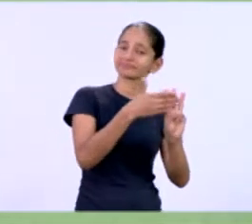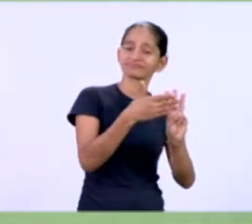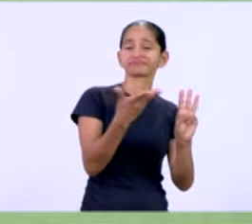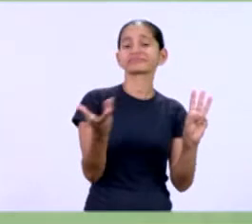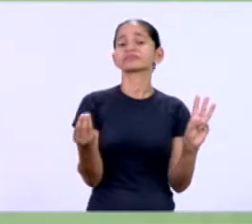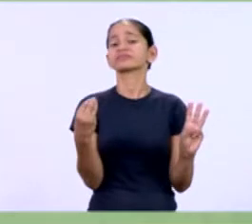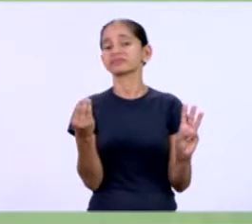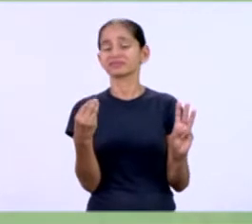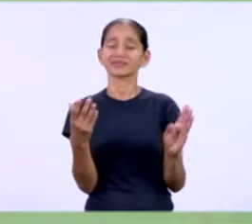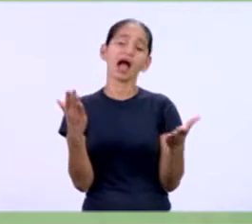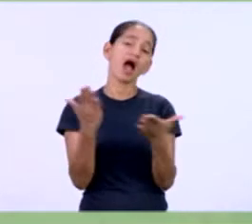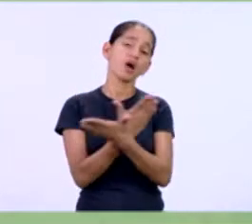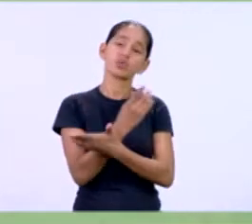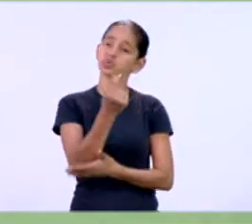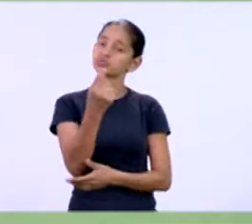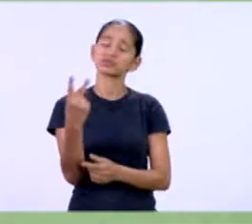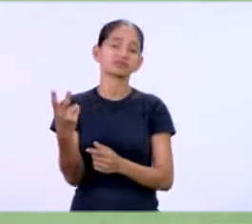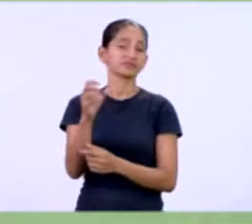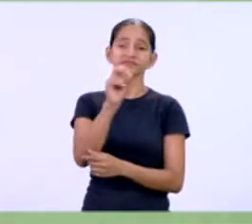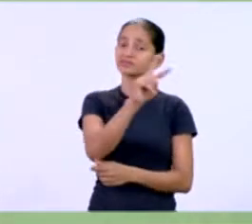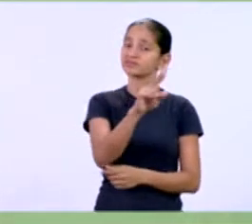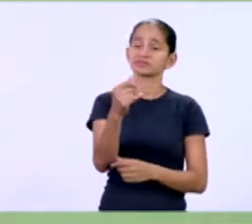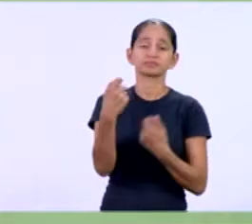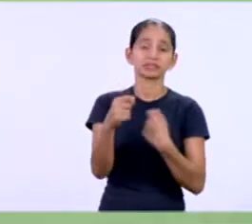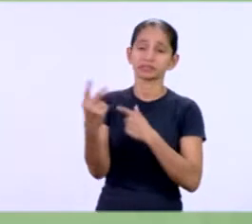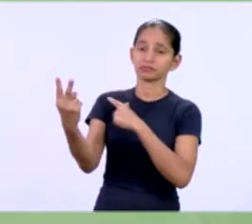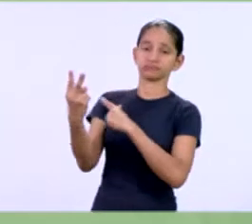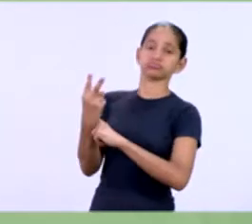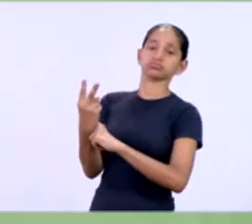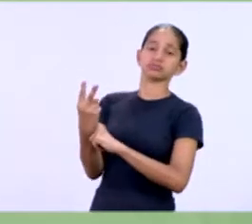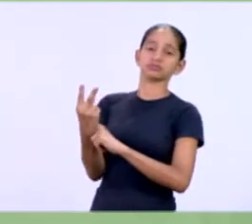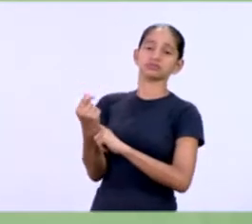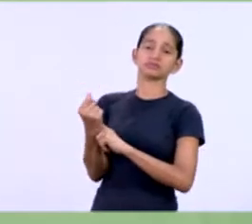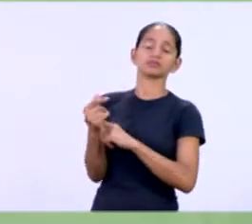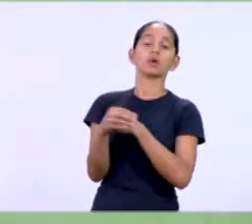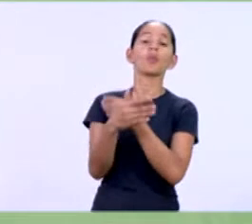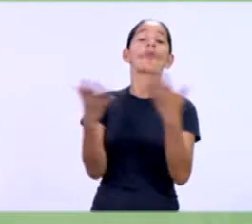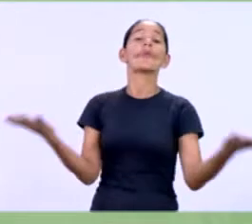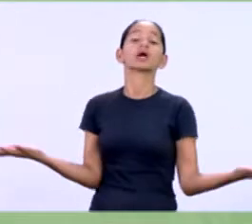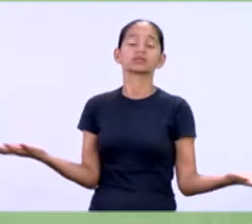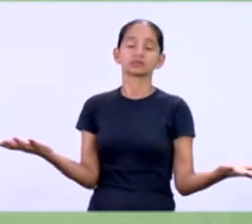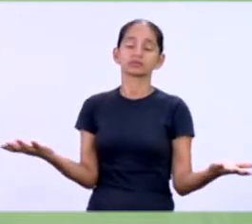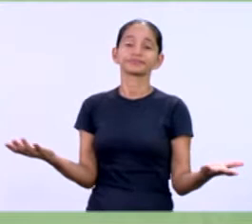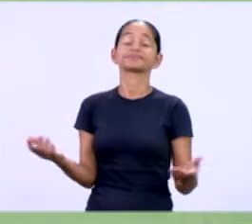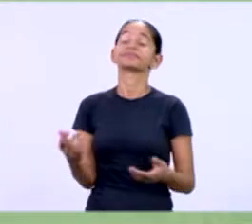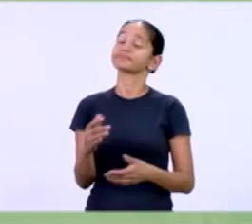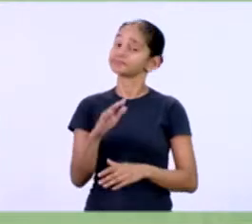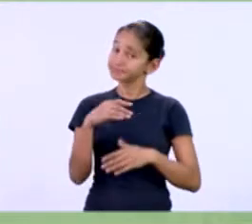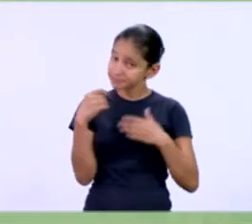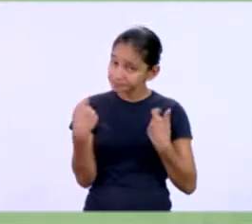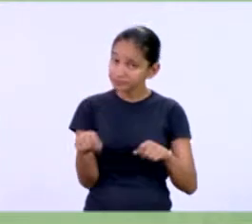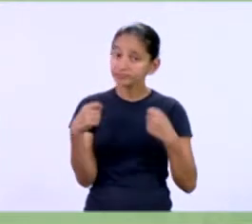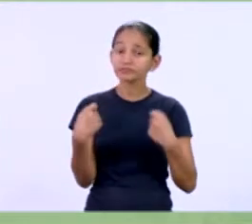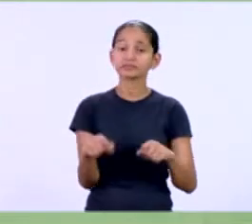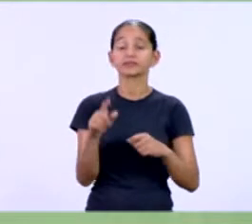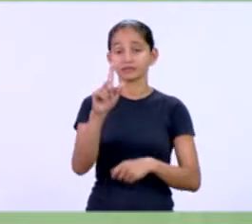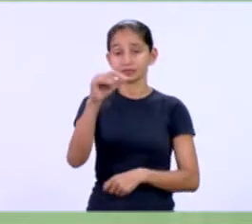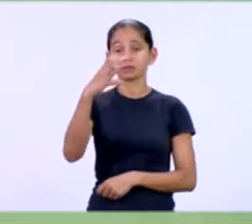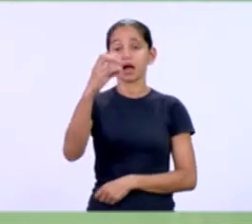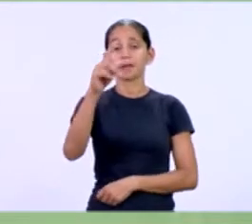que estar financiando essa movimentação e esse período que eu vou ficar sem receber esse dinheiro. Então o que é isso? É o capital de